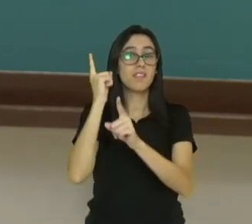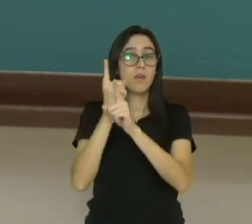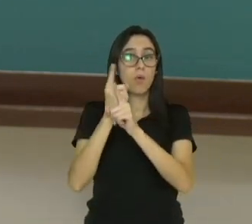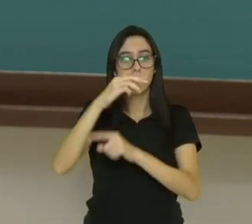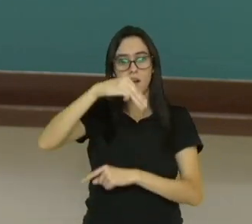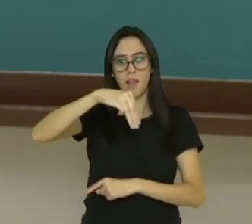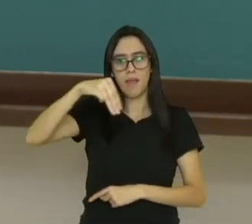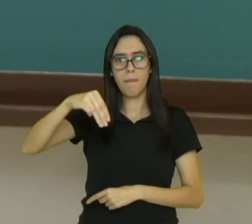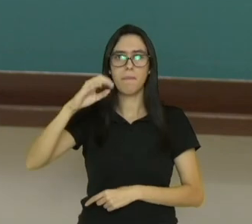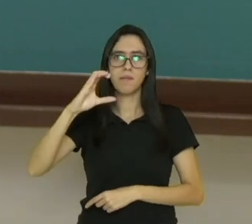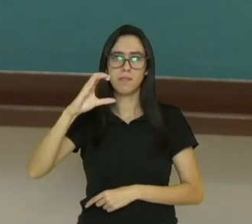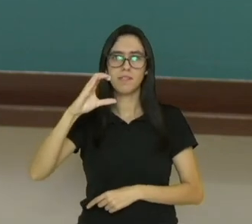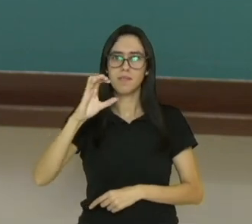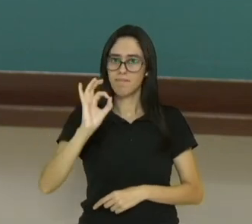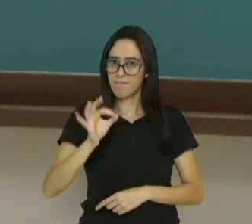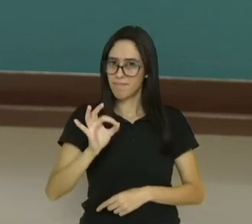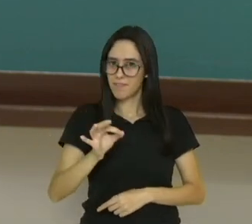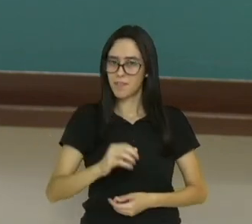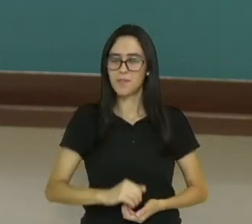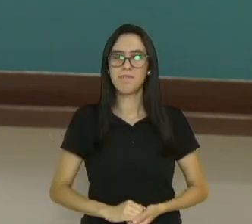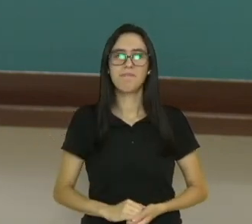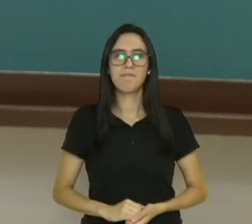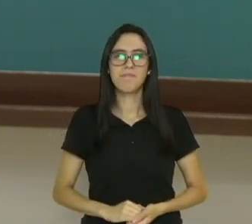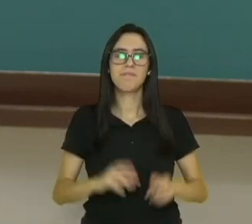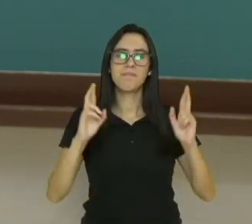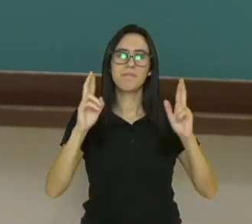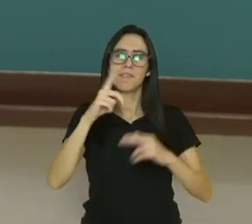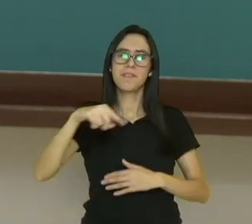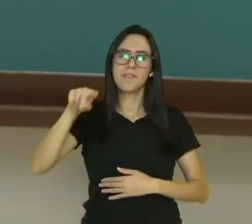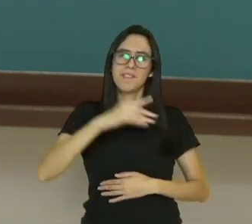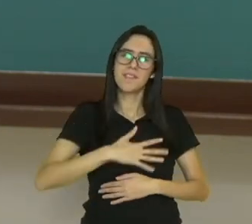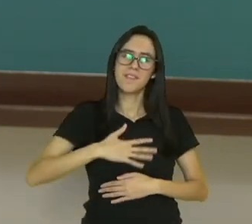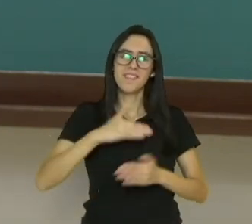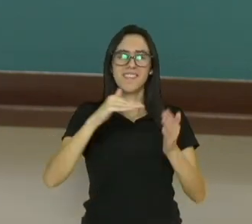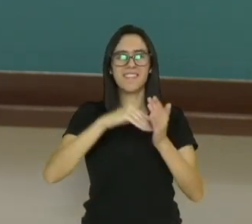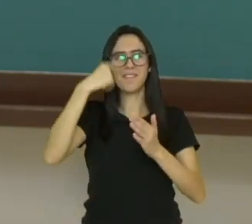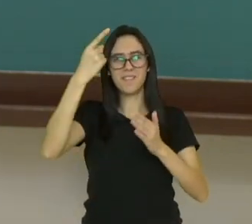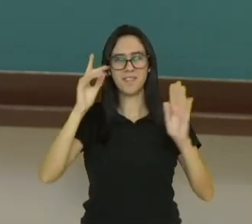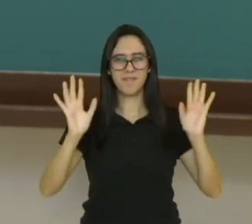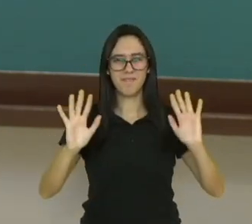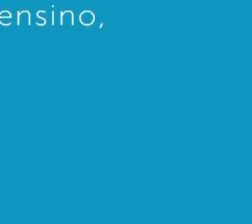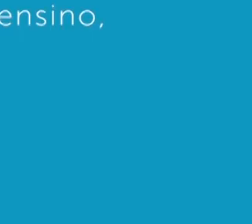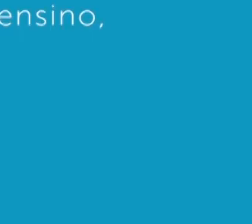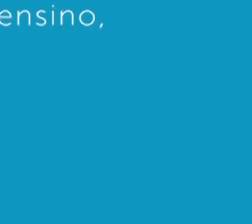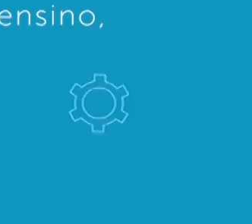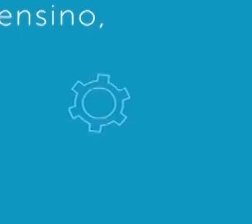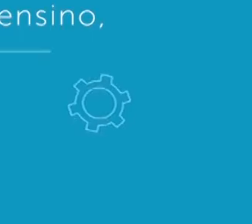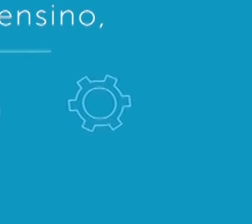MMC ou o mínimo múltiplo comum. Espero que vocês tenham gostado. Até a próxima!